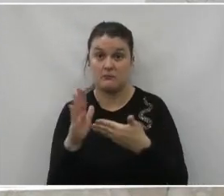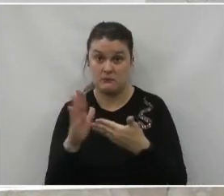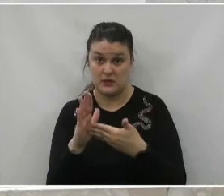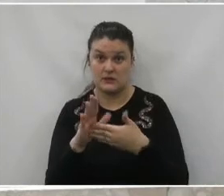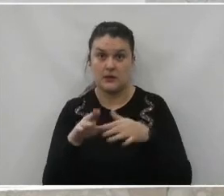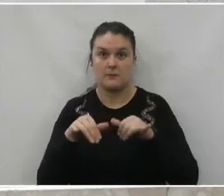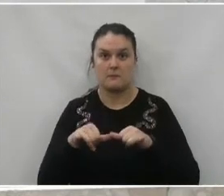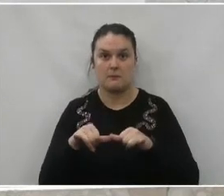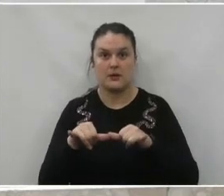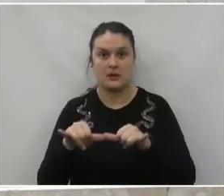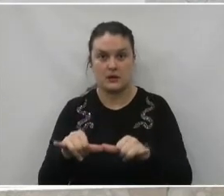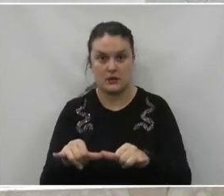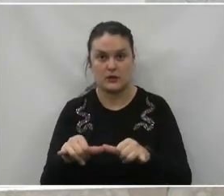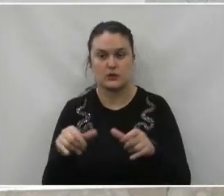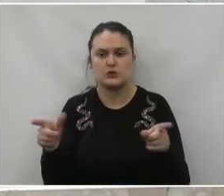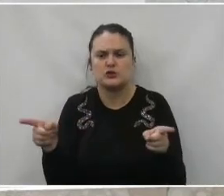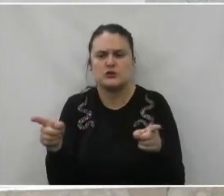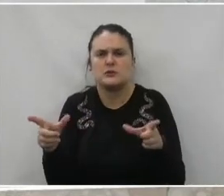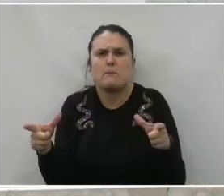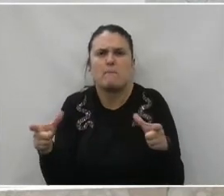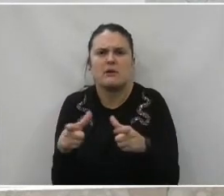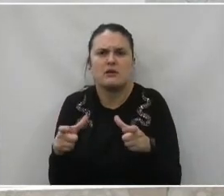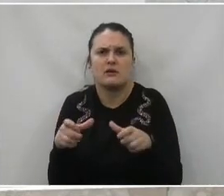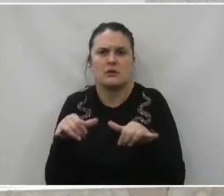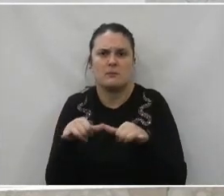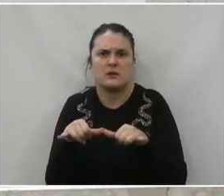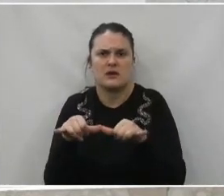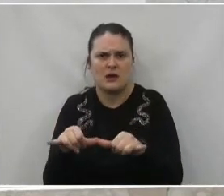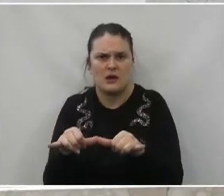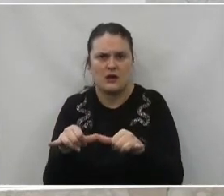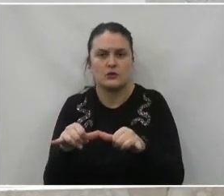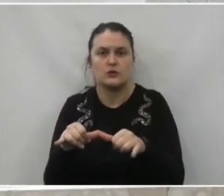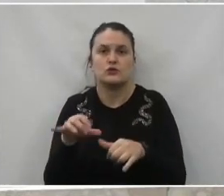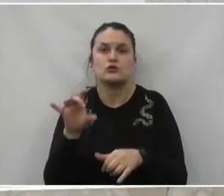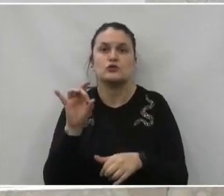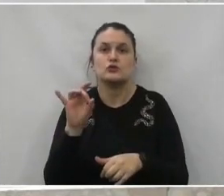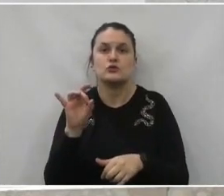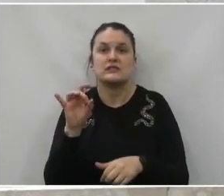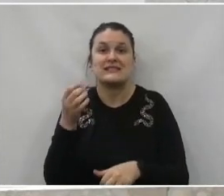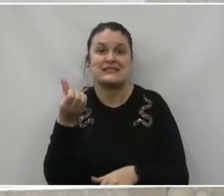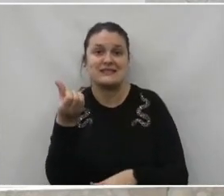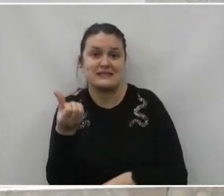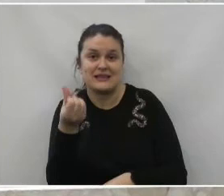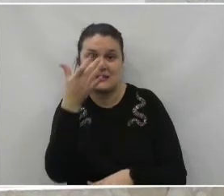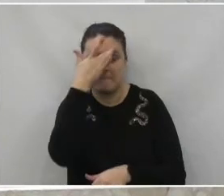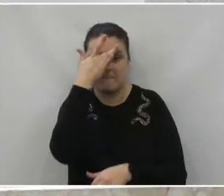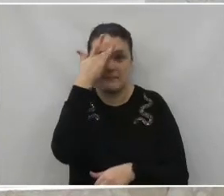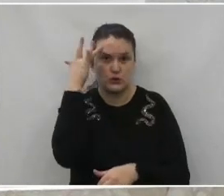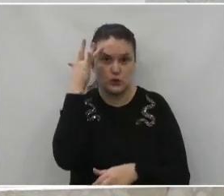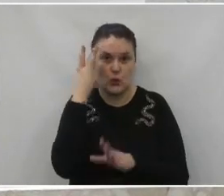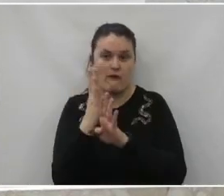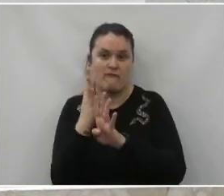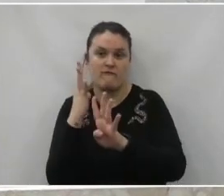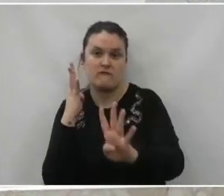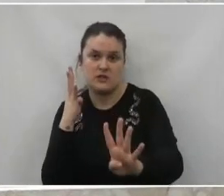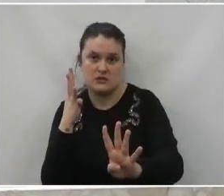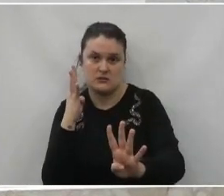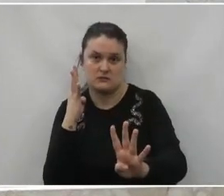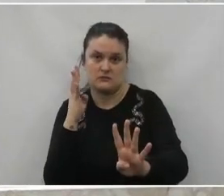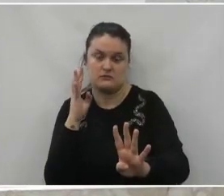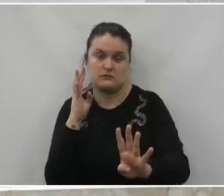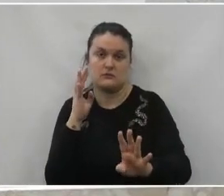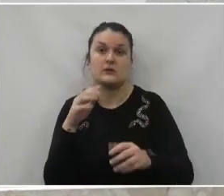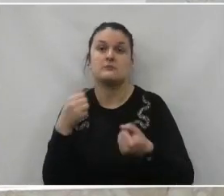nos supermercados, minimercados e estabelecimentos congêneres, a entrada de até 6 pessoas por guichês, caixas